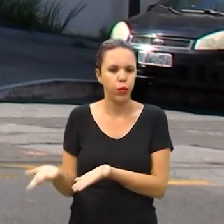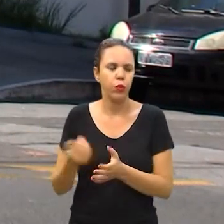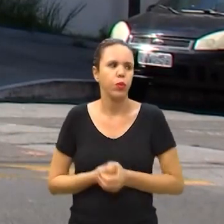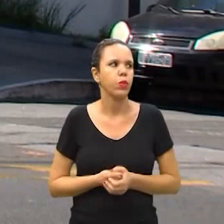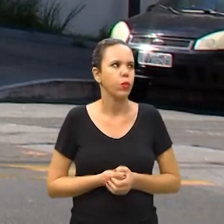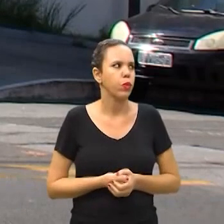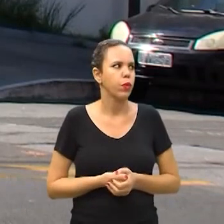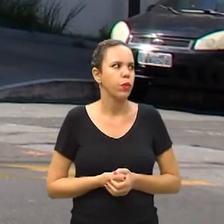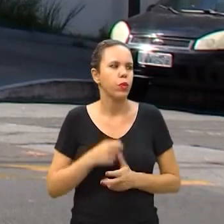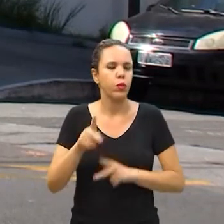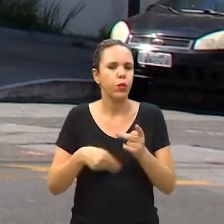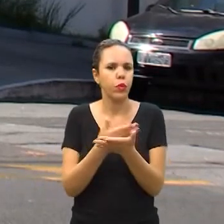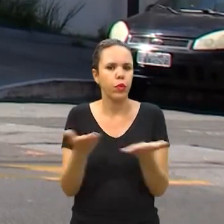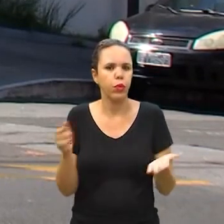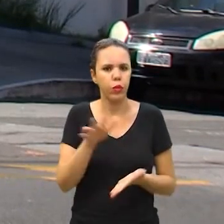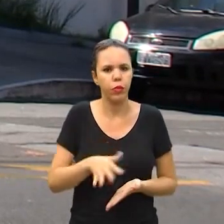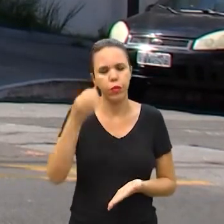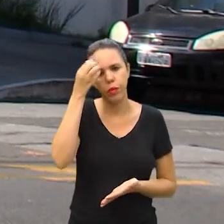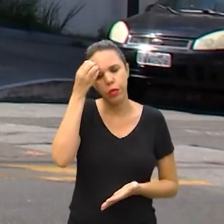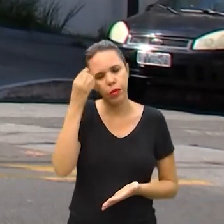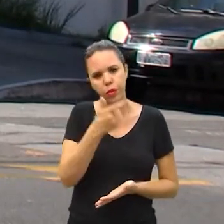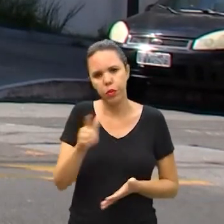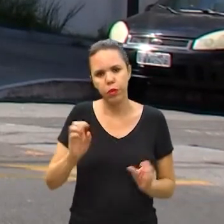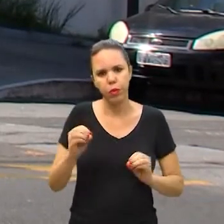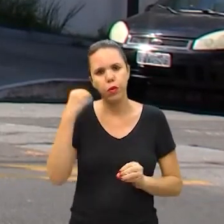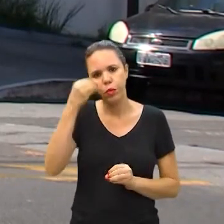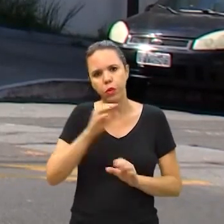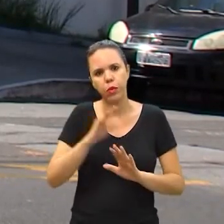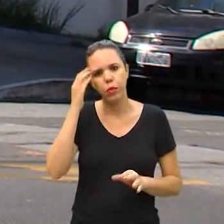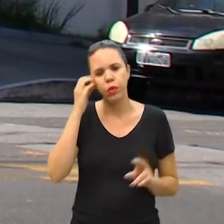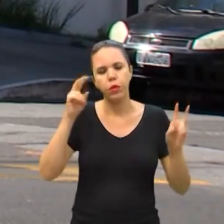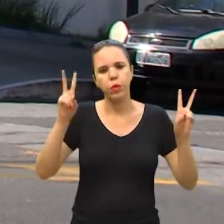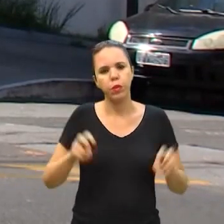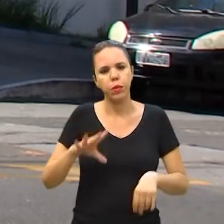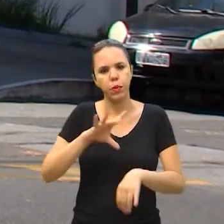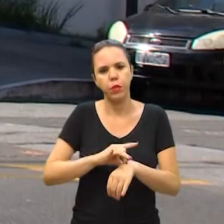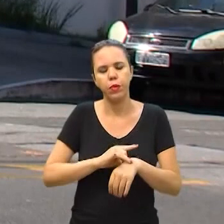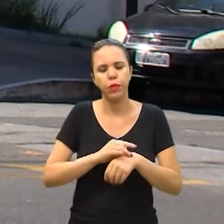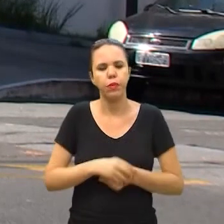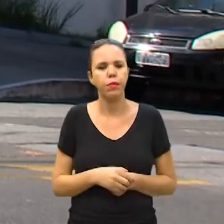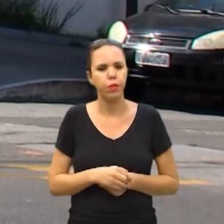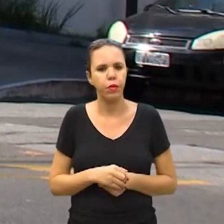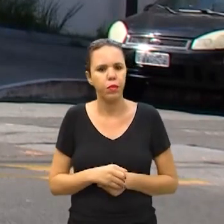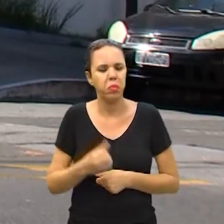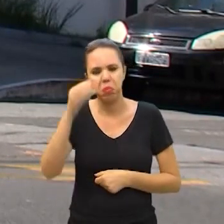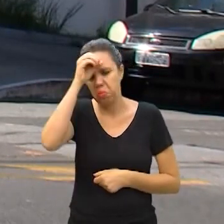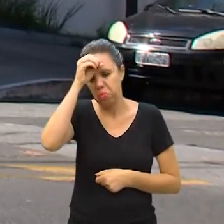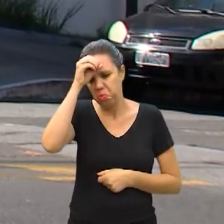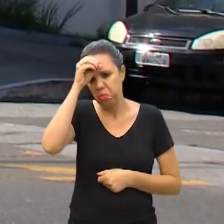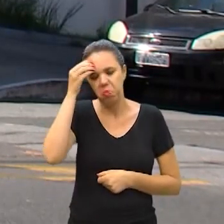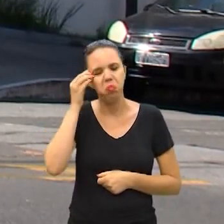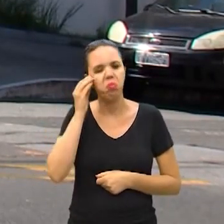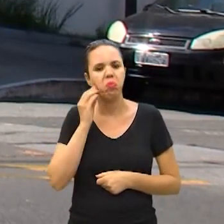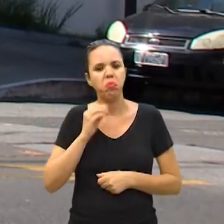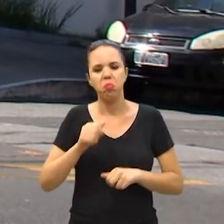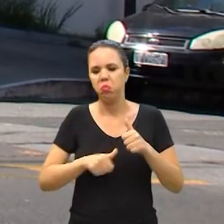de combustíveis, uma vez que a população em geral não tem conhecimento sobre a segurança e também não